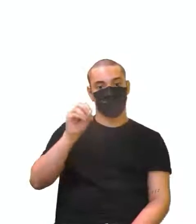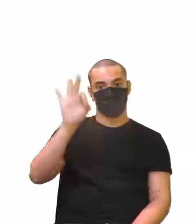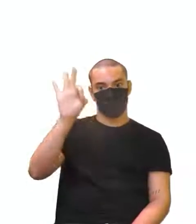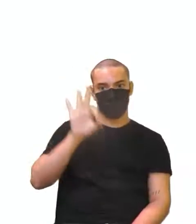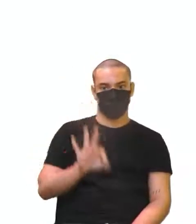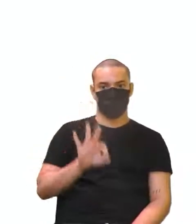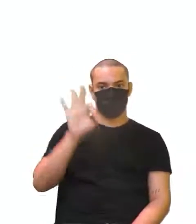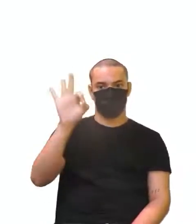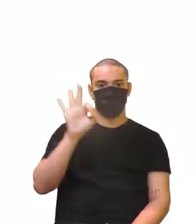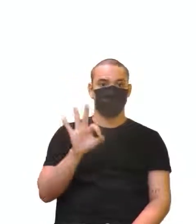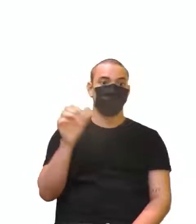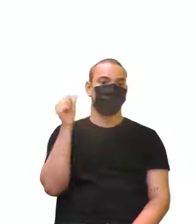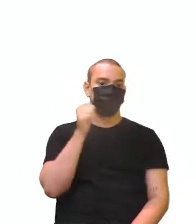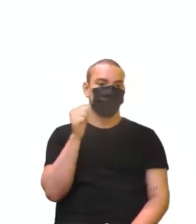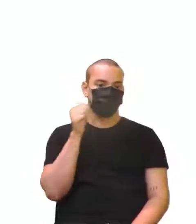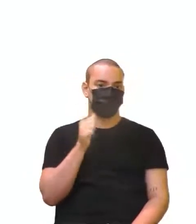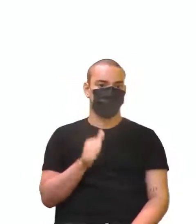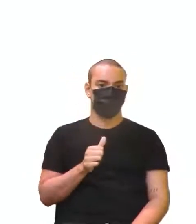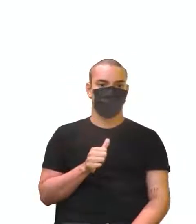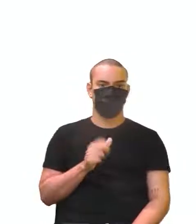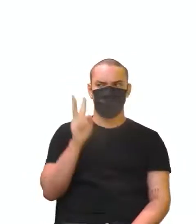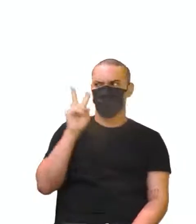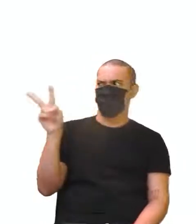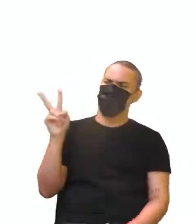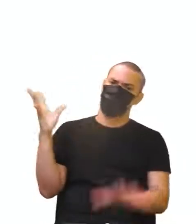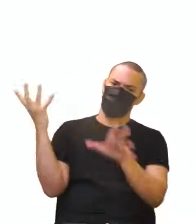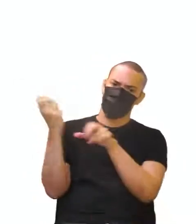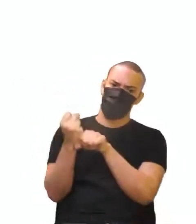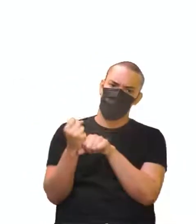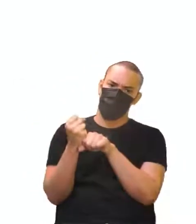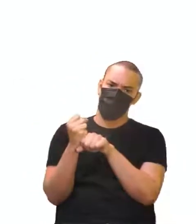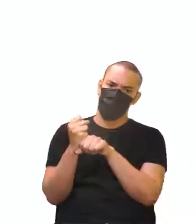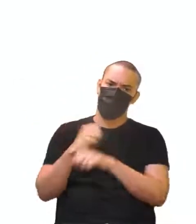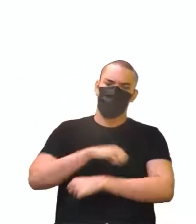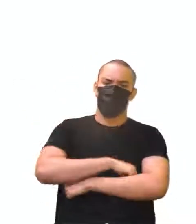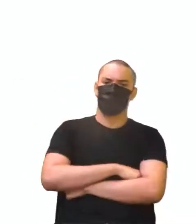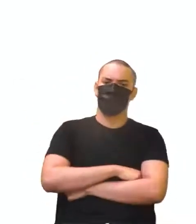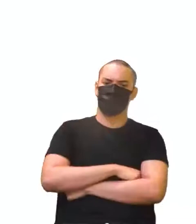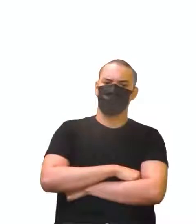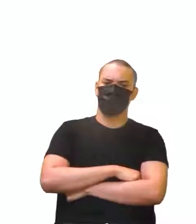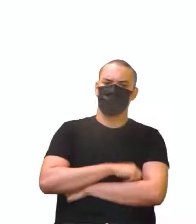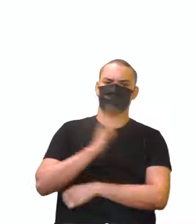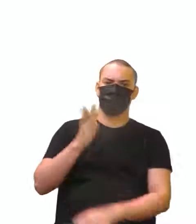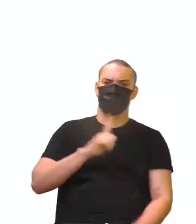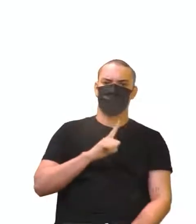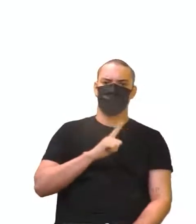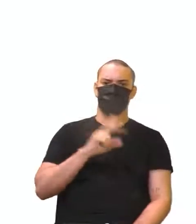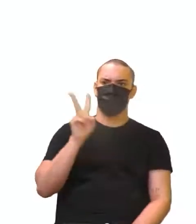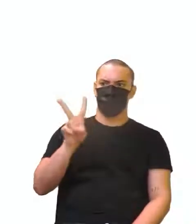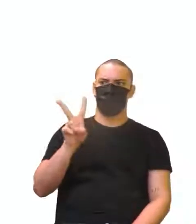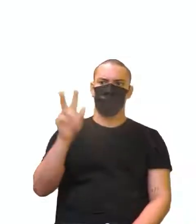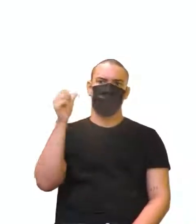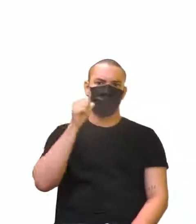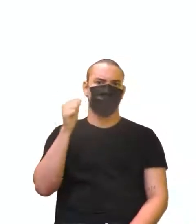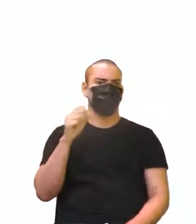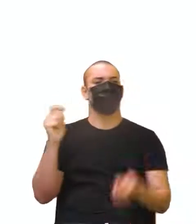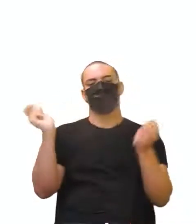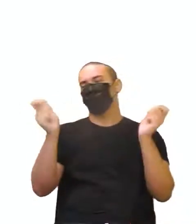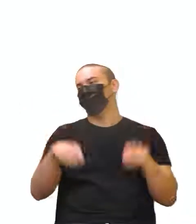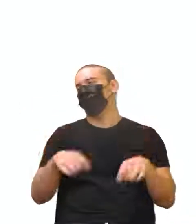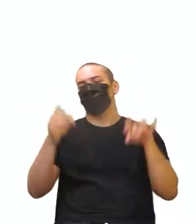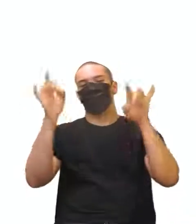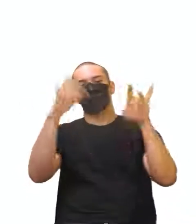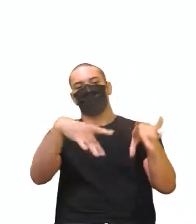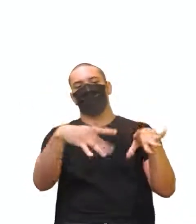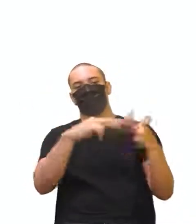50% de chance de ser mulher. Aí você vê aqui pelo cálculo, se já veio 2 mulheres, aí você pode pensar assim, então o resto